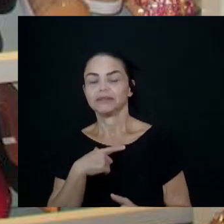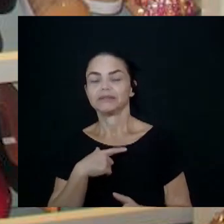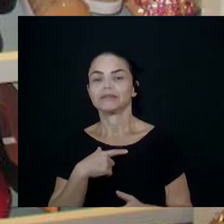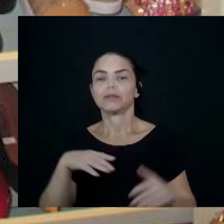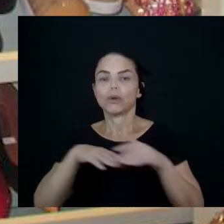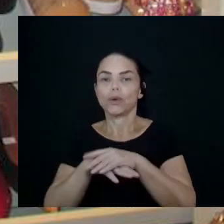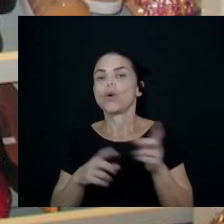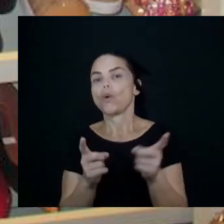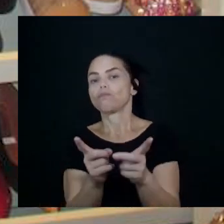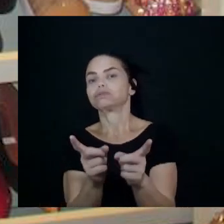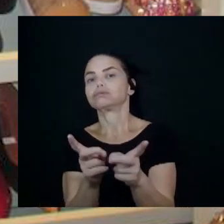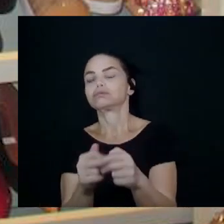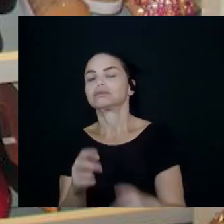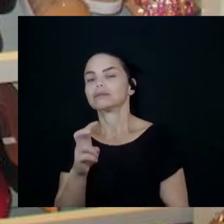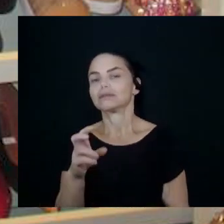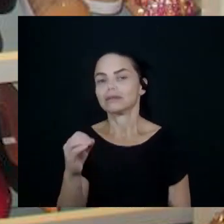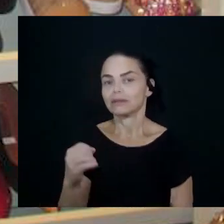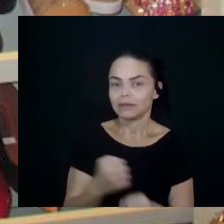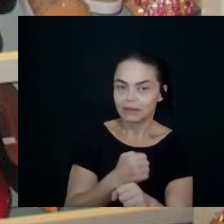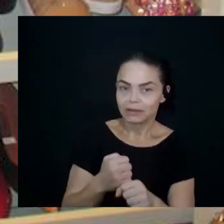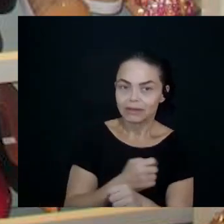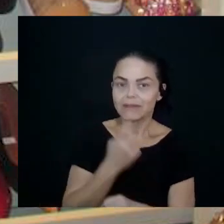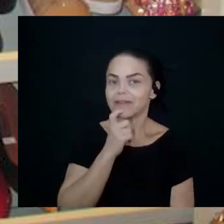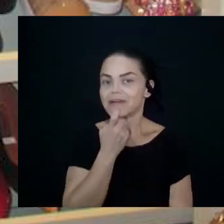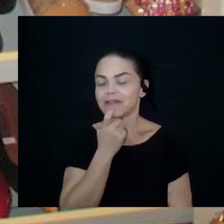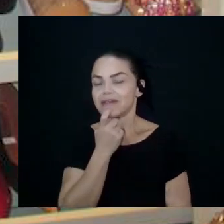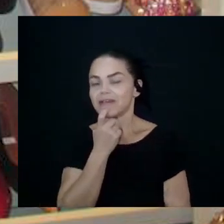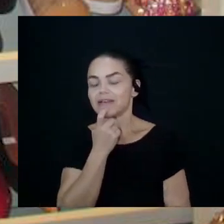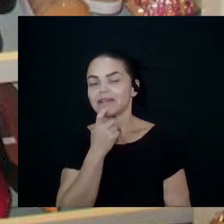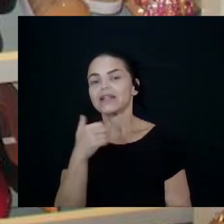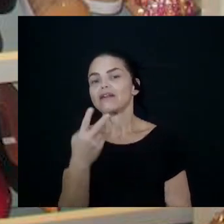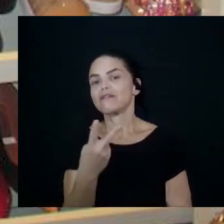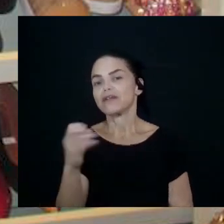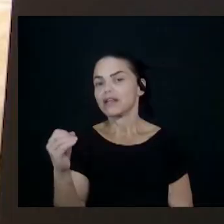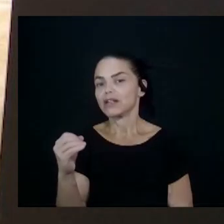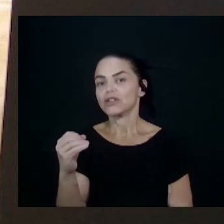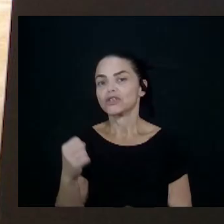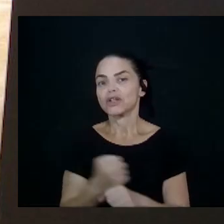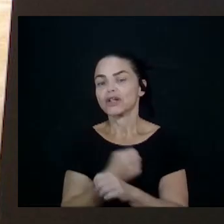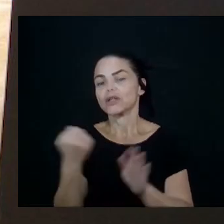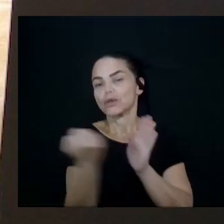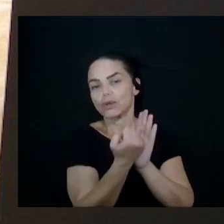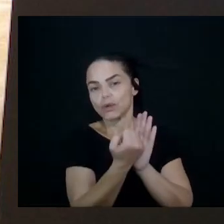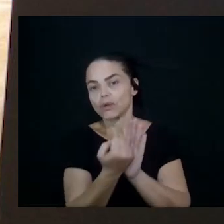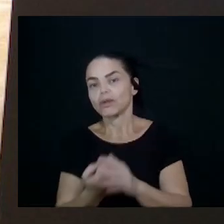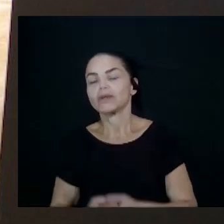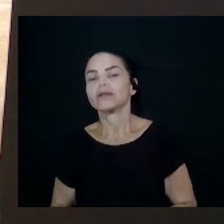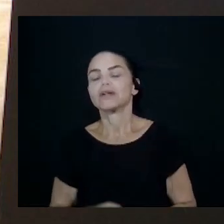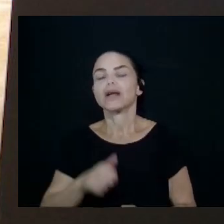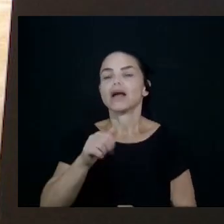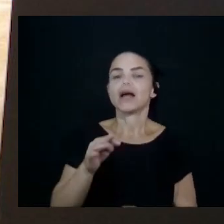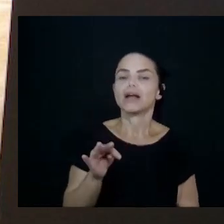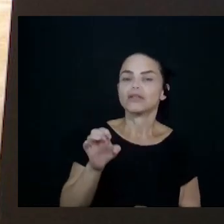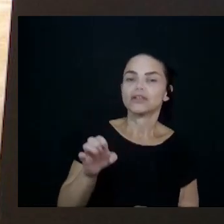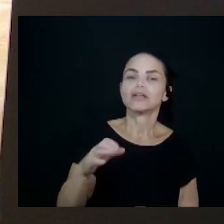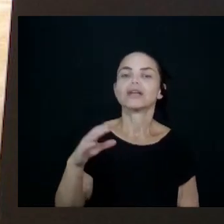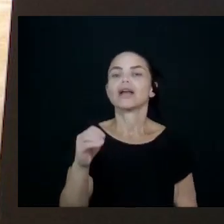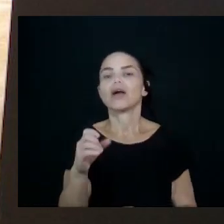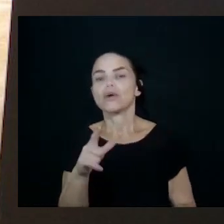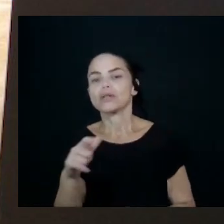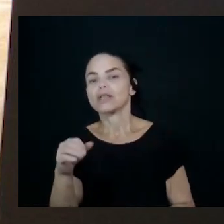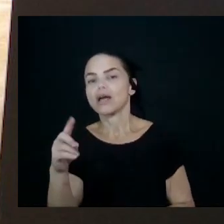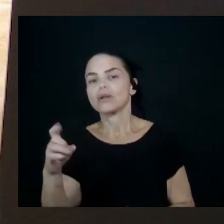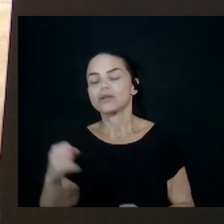Arte Calçados, né, que já tem 50 anos em Campinas, eu adquiri faz 20 anos, né, a marca, e montei depois disso